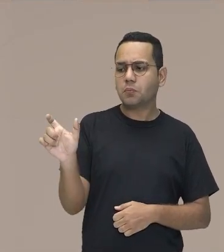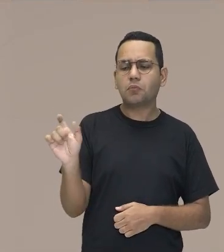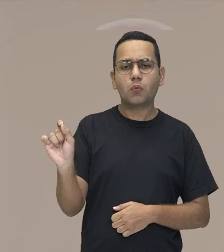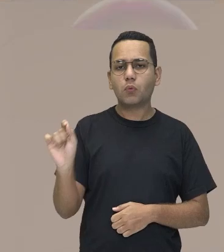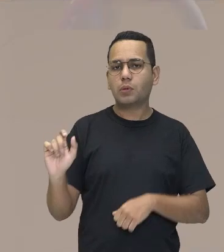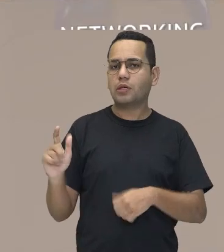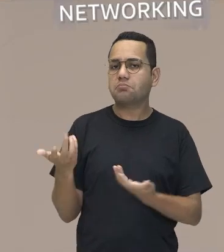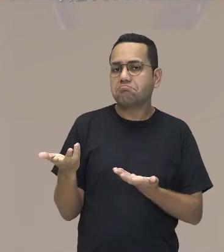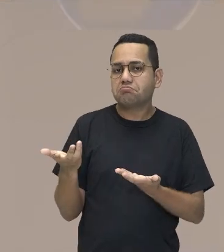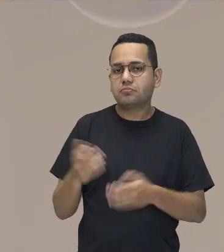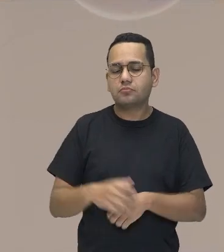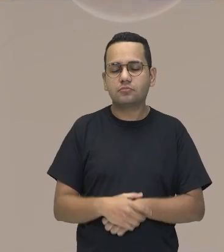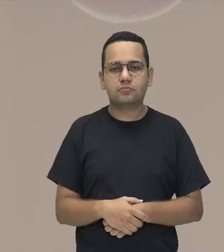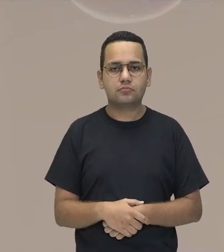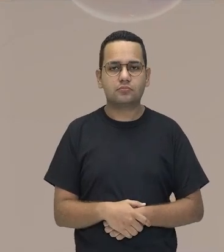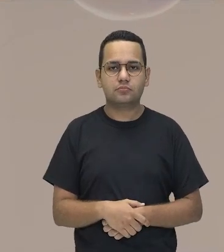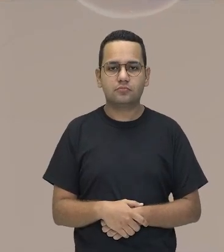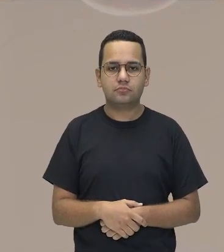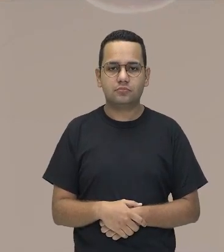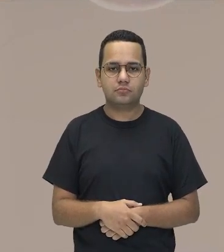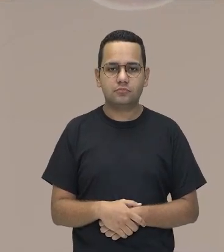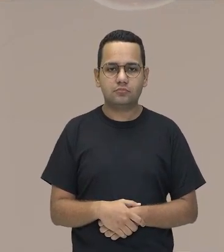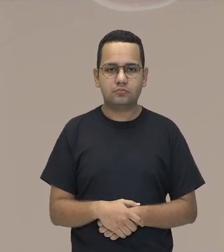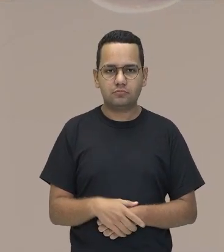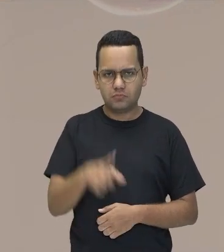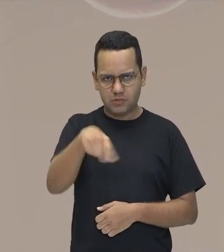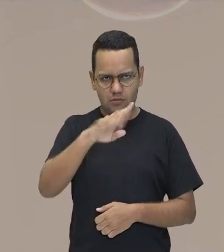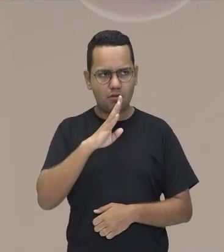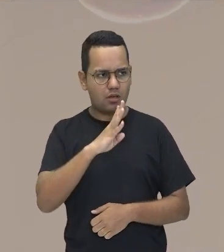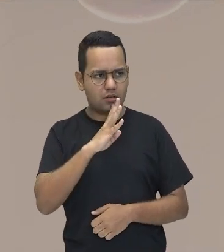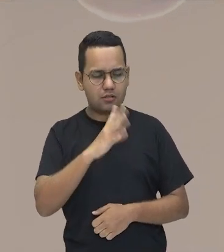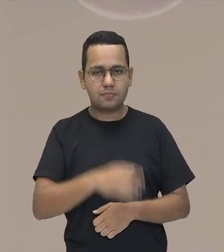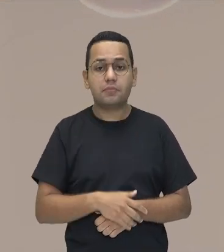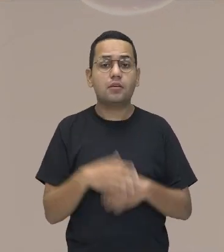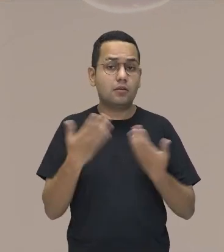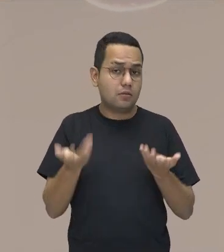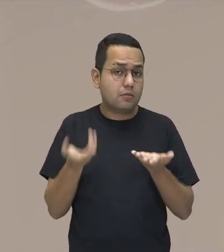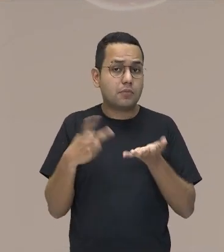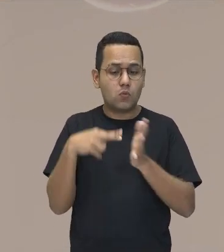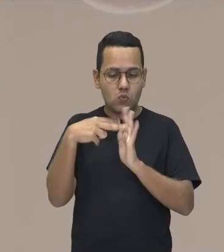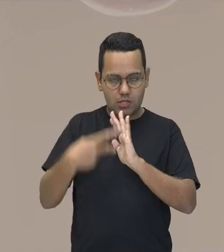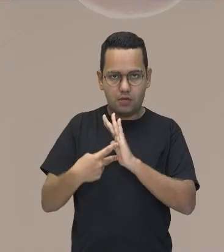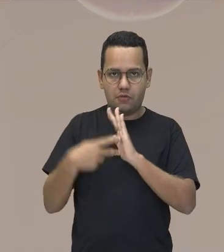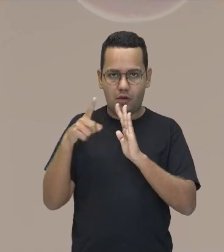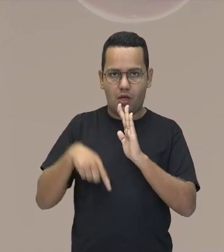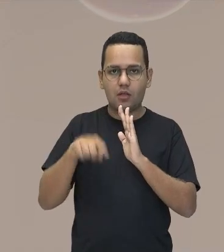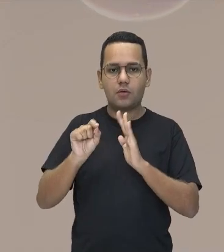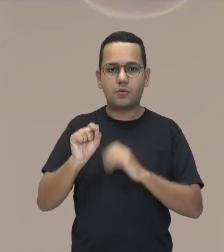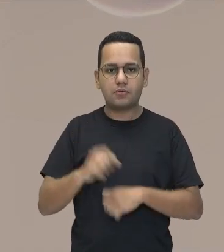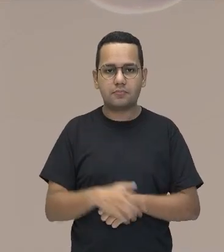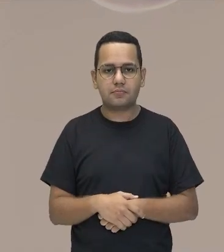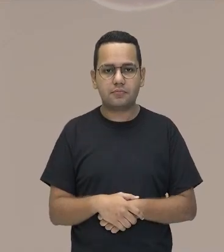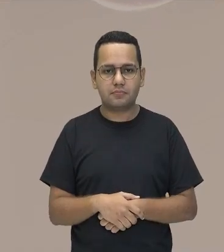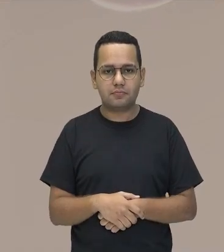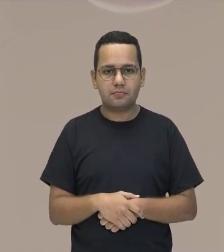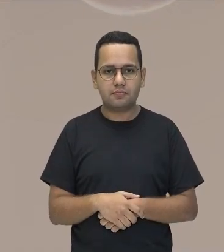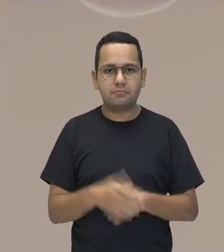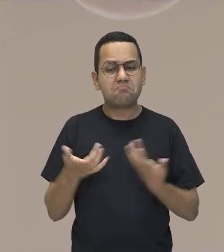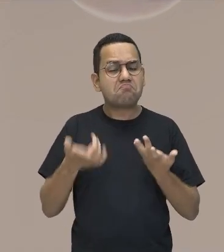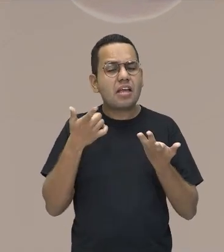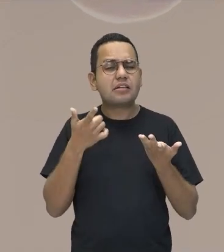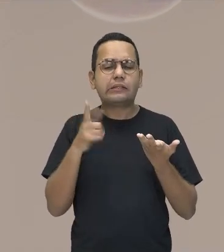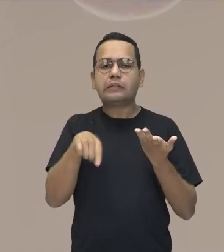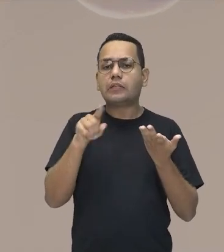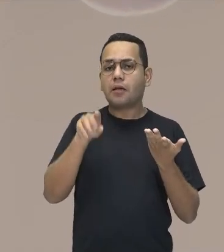stakeholders? O que são? Você sabe? Vamos lá, na tradução livre, né, do inglês, então, aí a pronúncia é um pouco